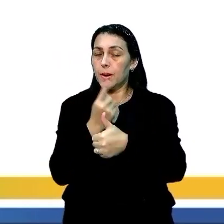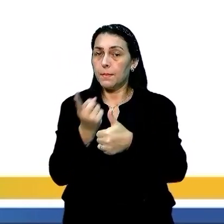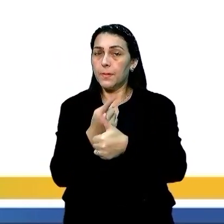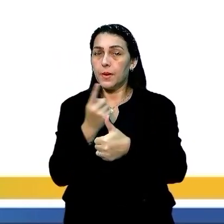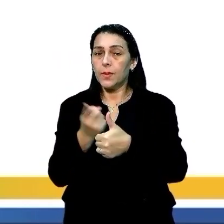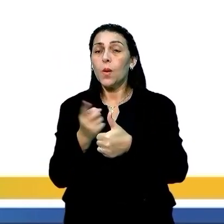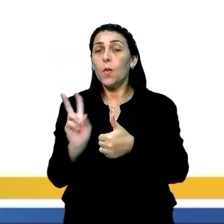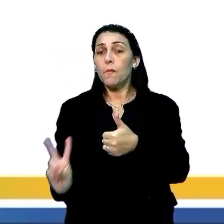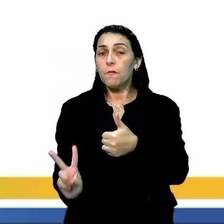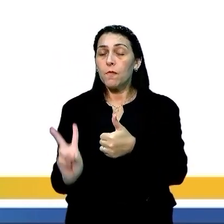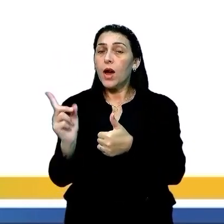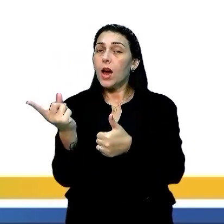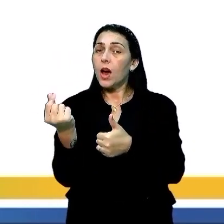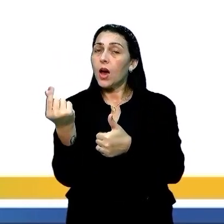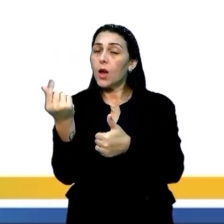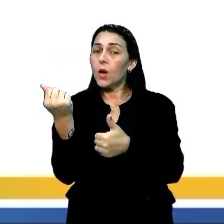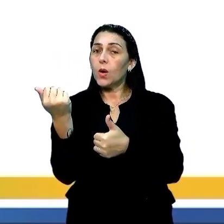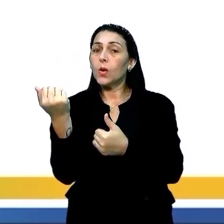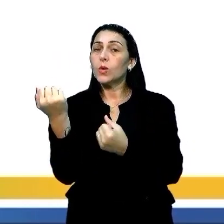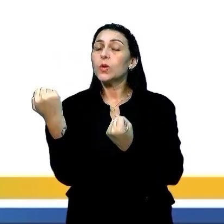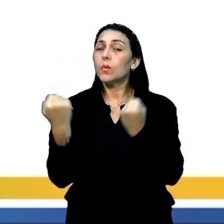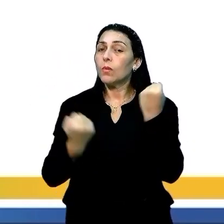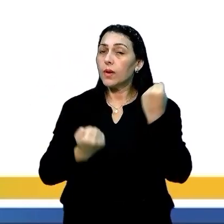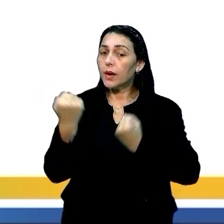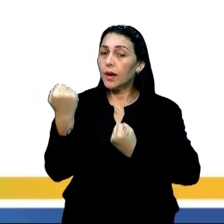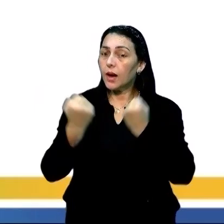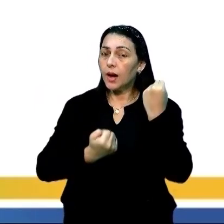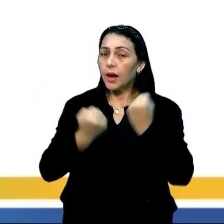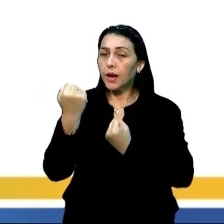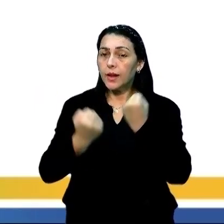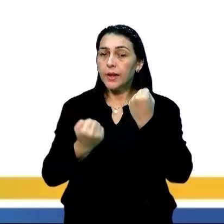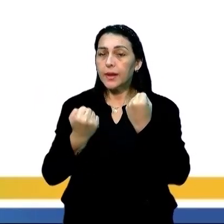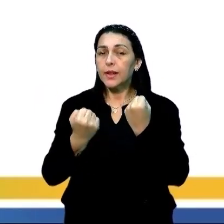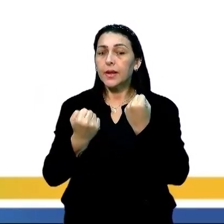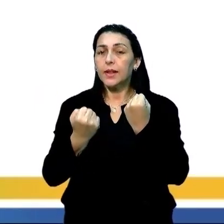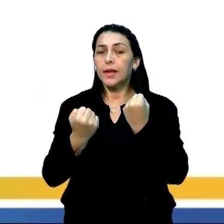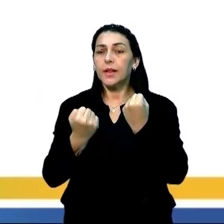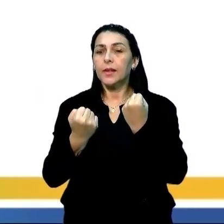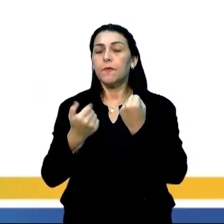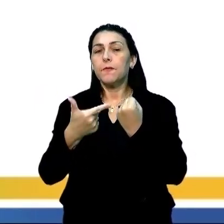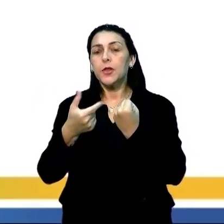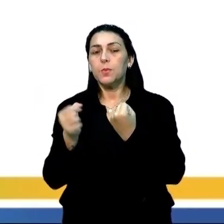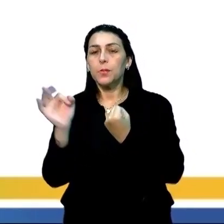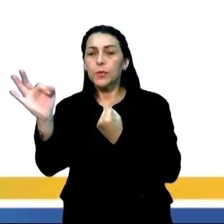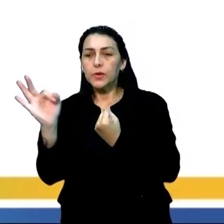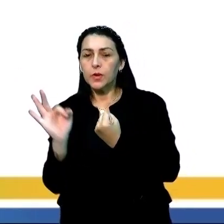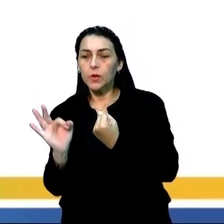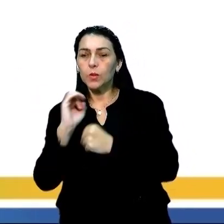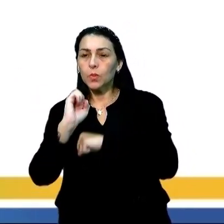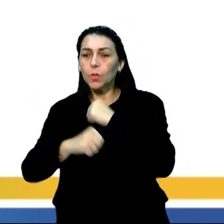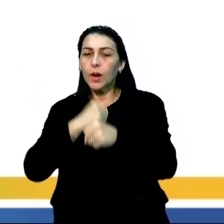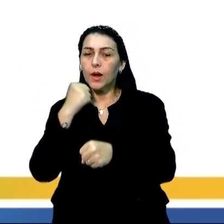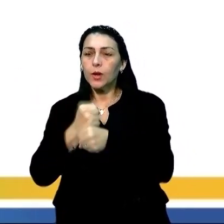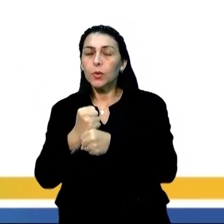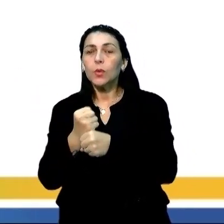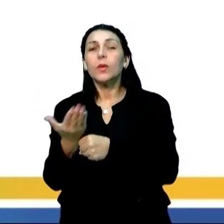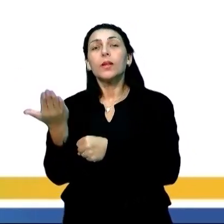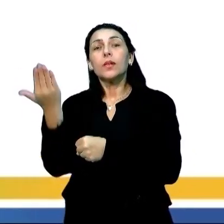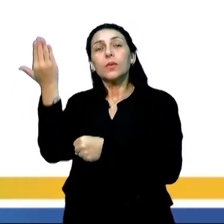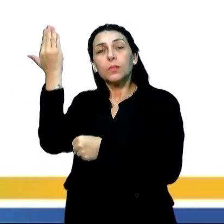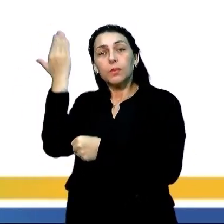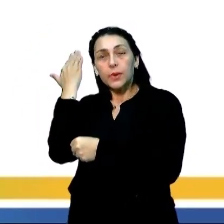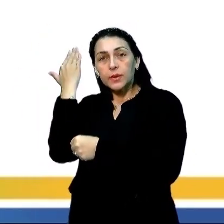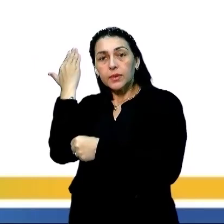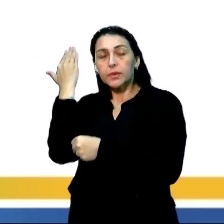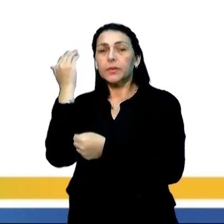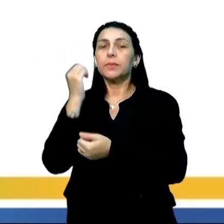o valor de um automóvel se deprecia em 20% ao ano em